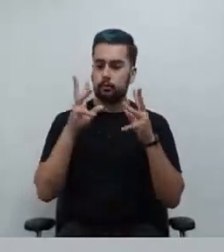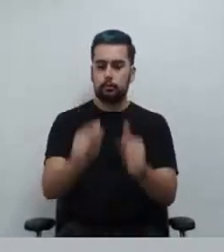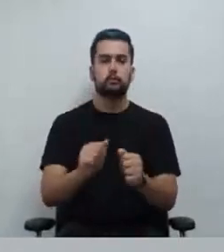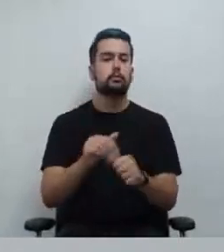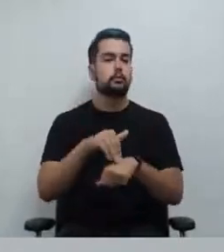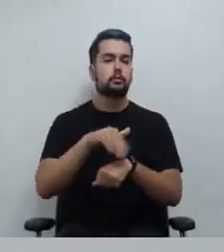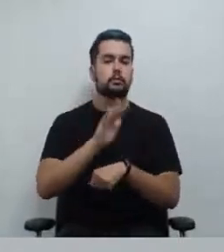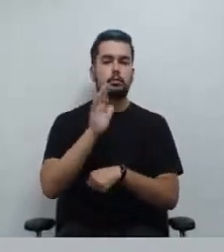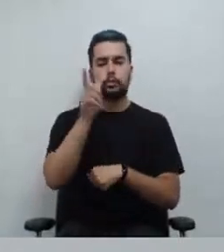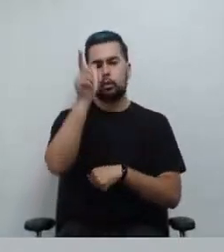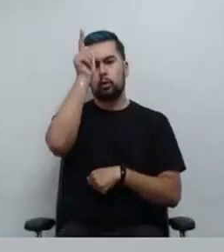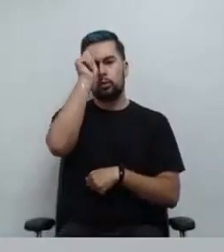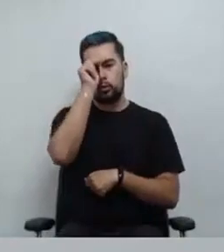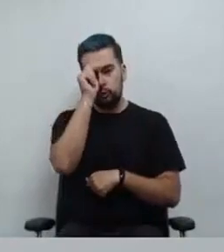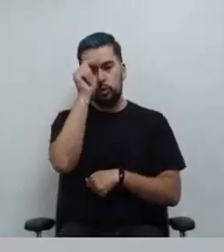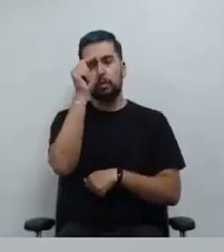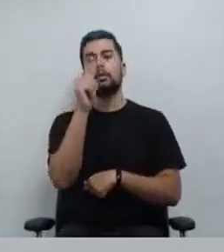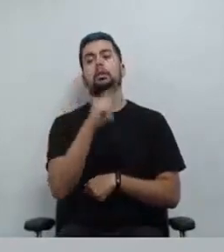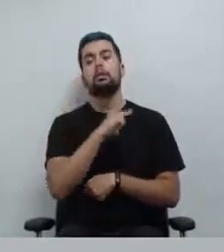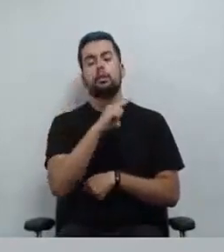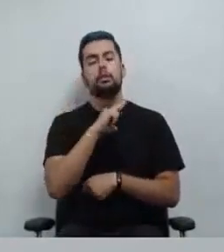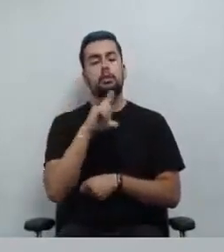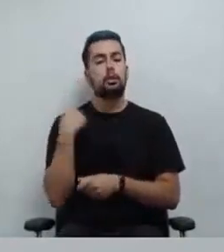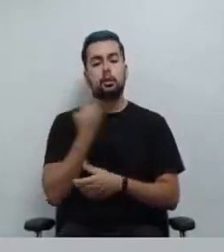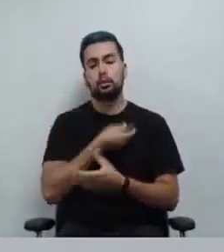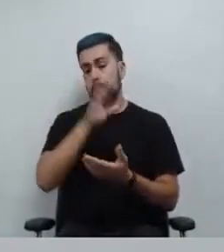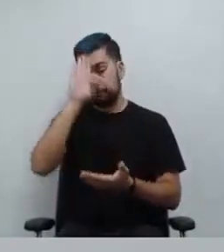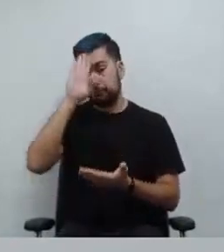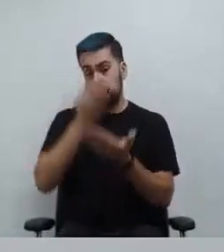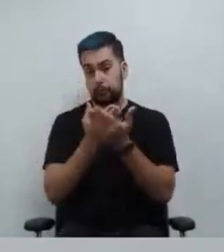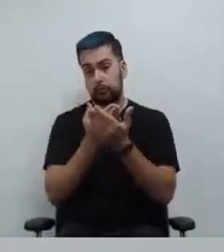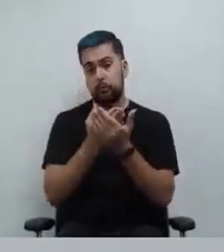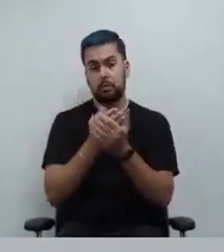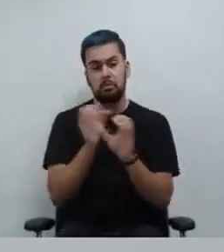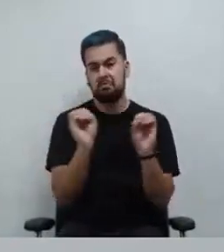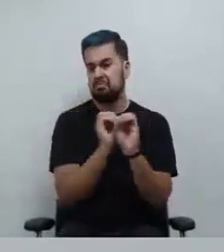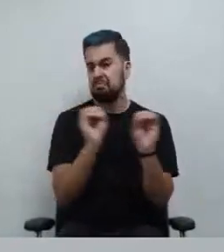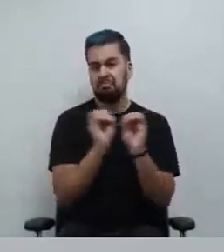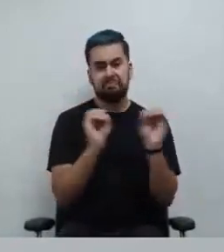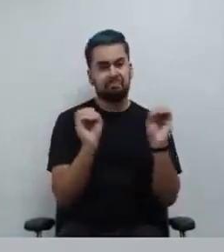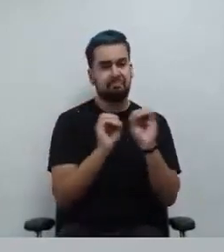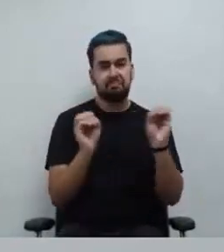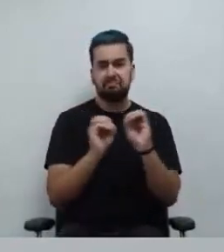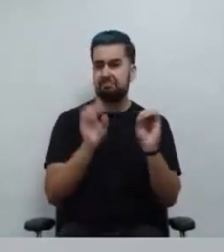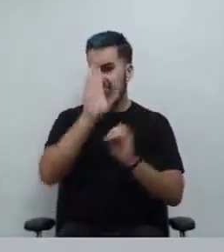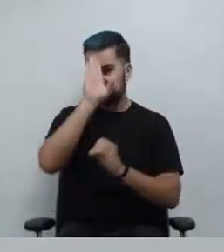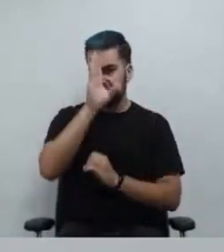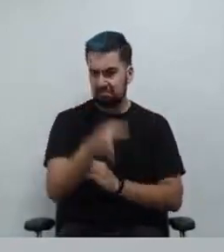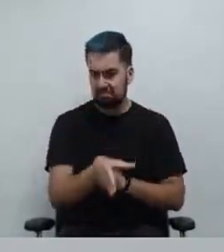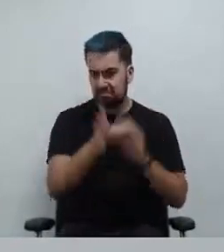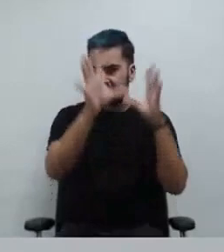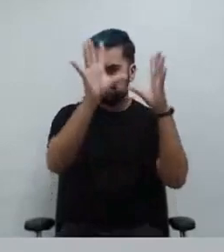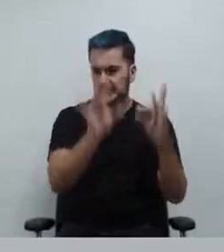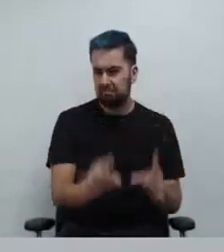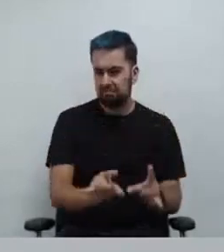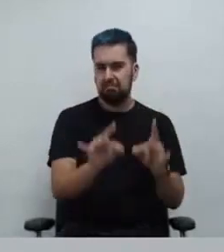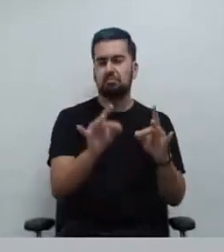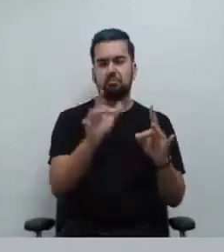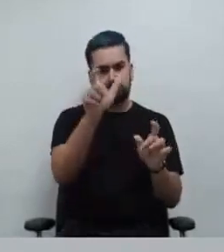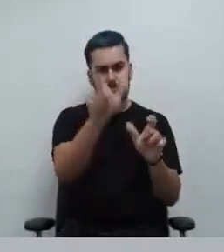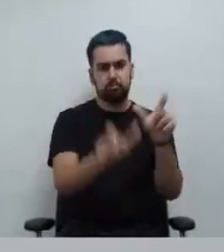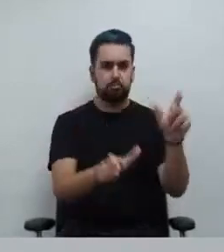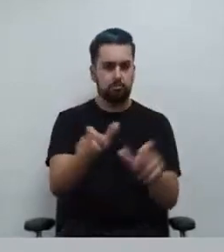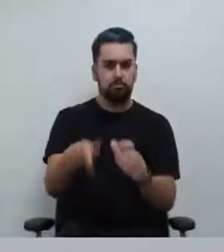um pouco mais tranquilo, assim, a gente acredita que não foi nada direcionado especificamente ao